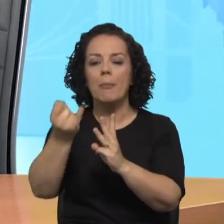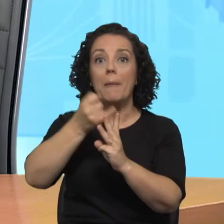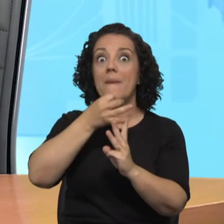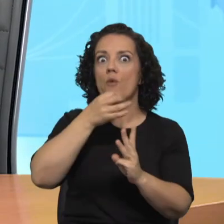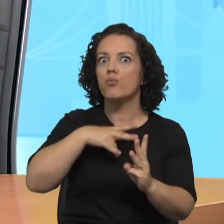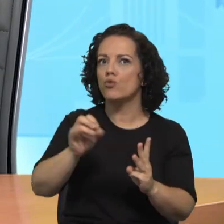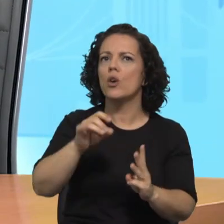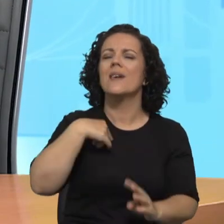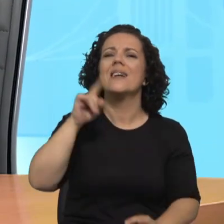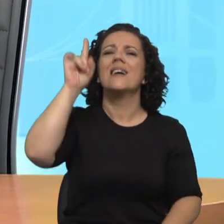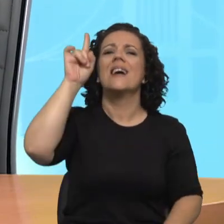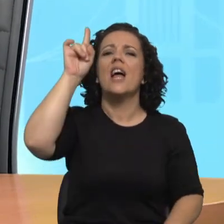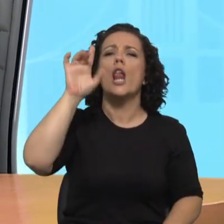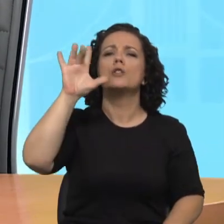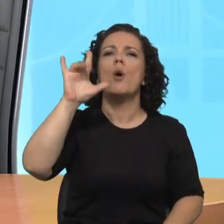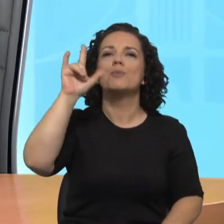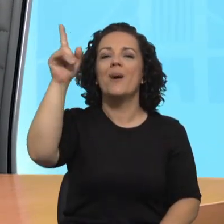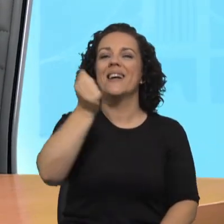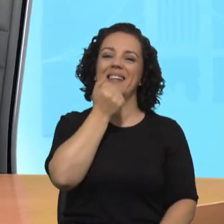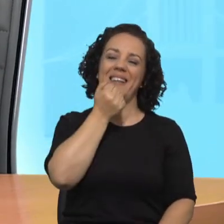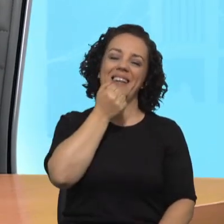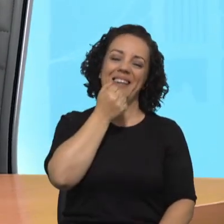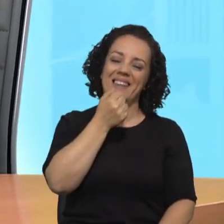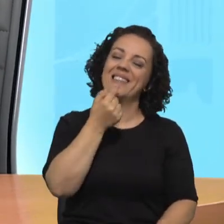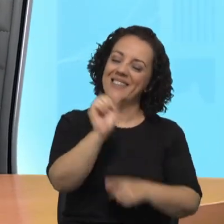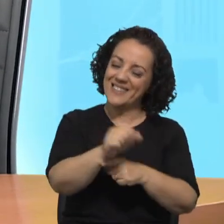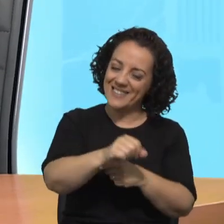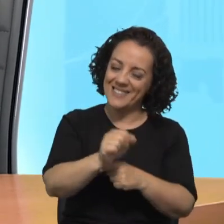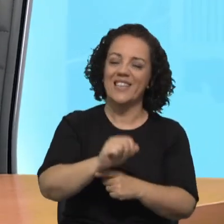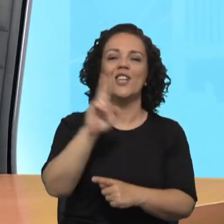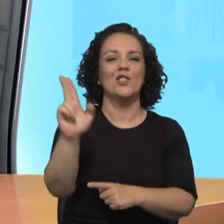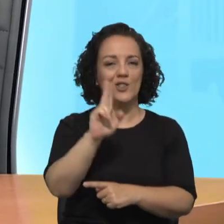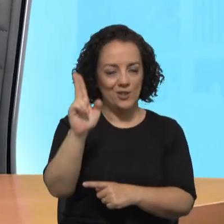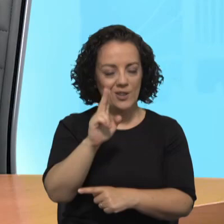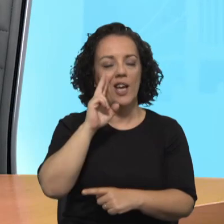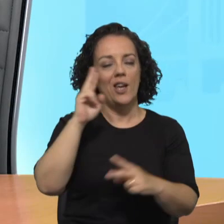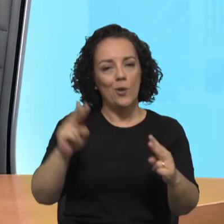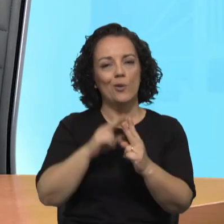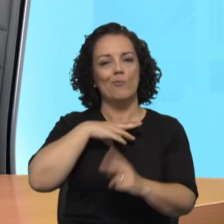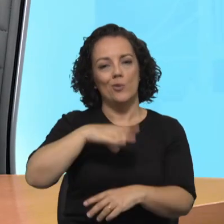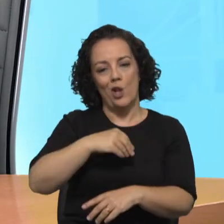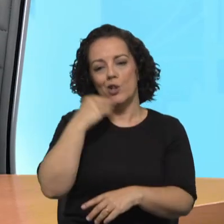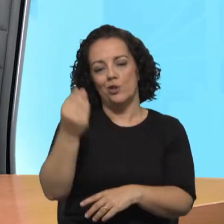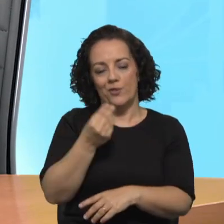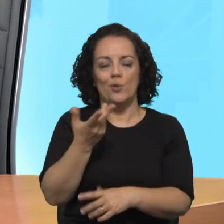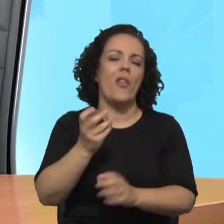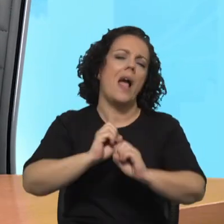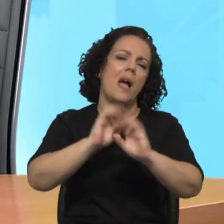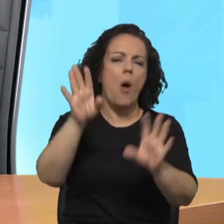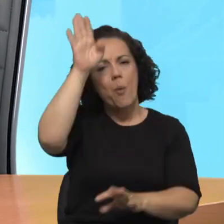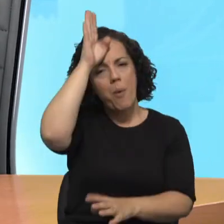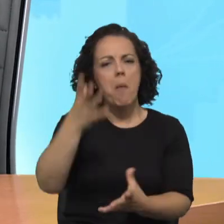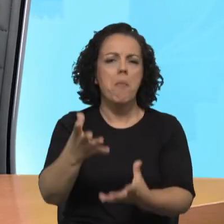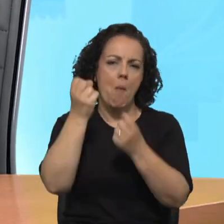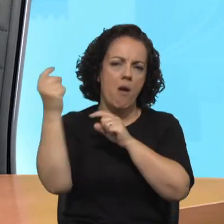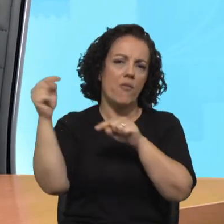o braço lá e disse: Lisboa. Ele riu-se e disse: sim, a Jornada Mundial da Juventude. Portanto, claro que o Papa quer vir. E, aliás,